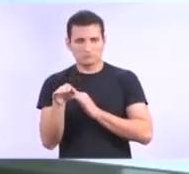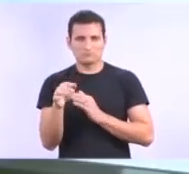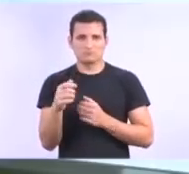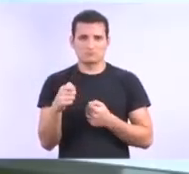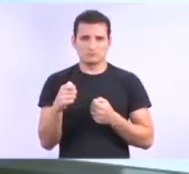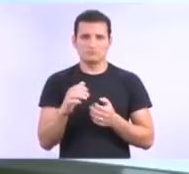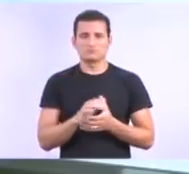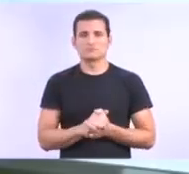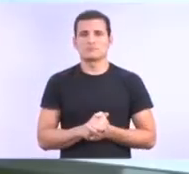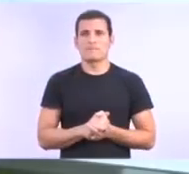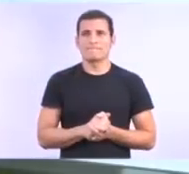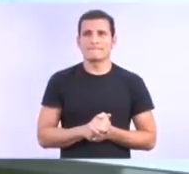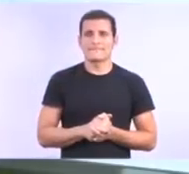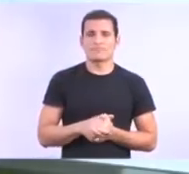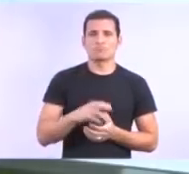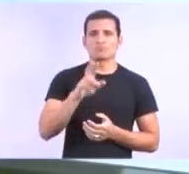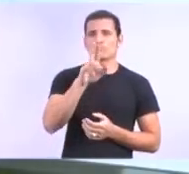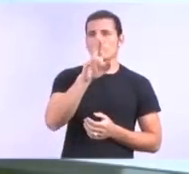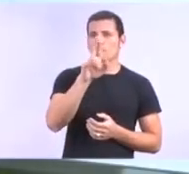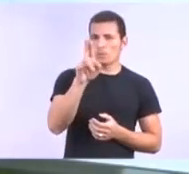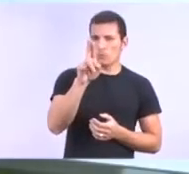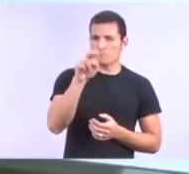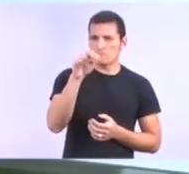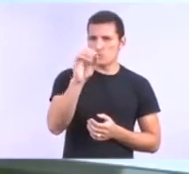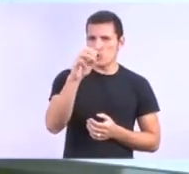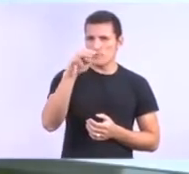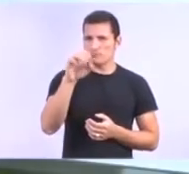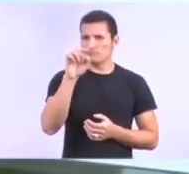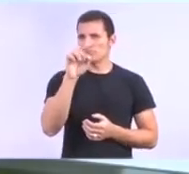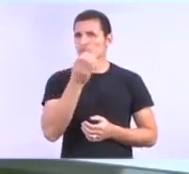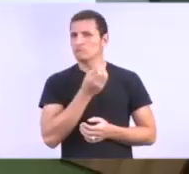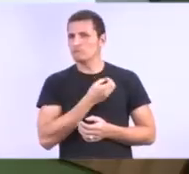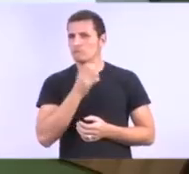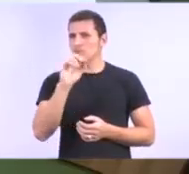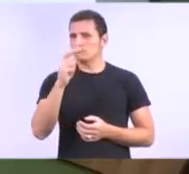o nome é um número ou é um texto? Texto.